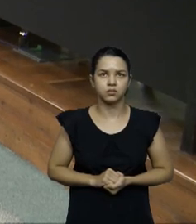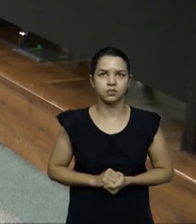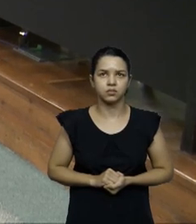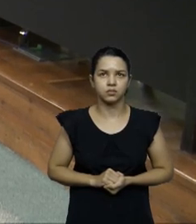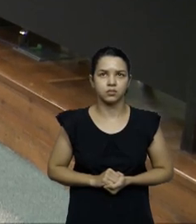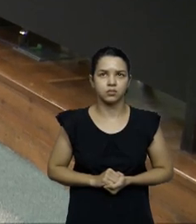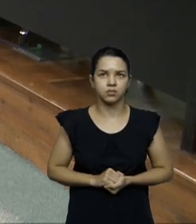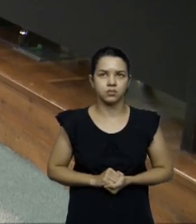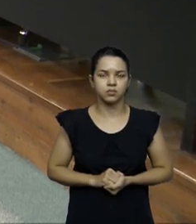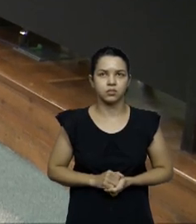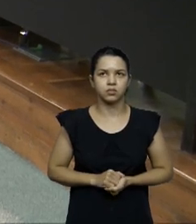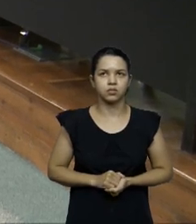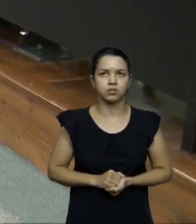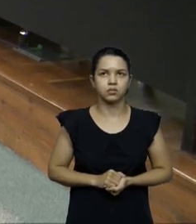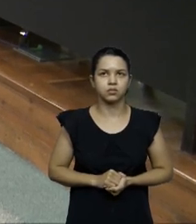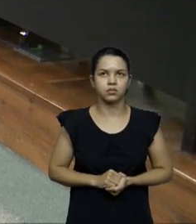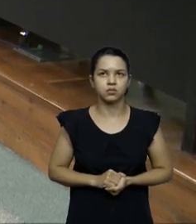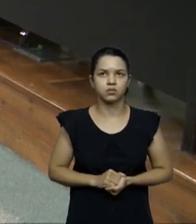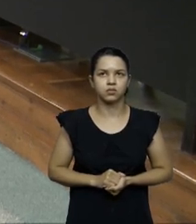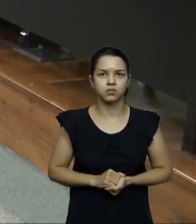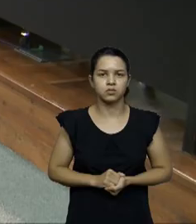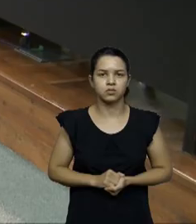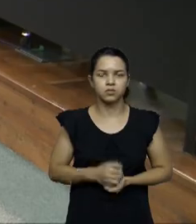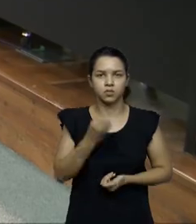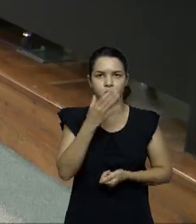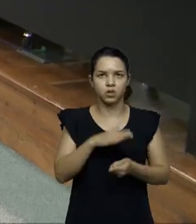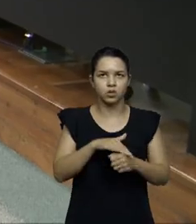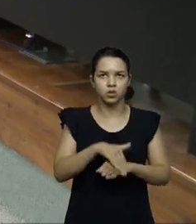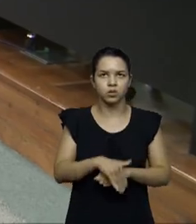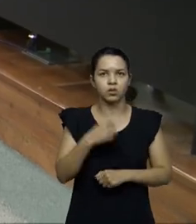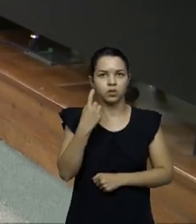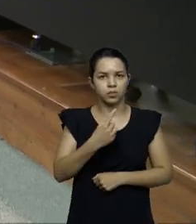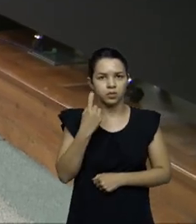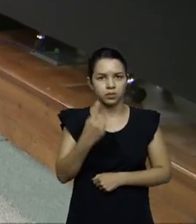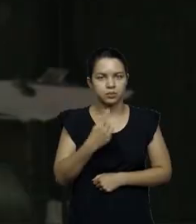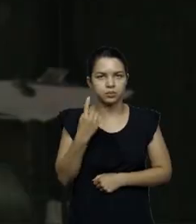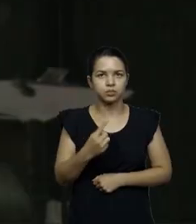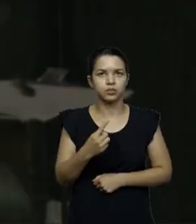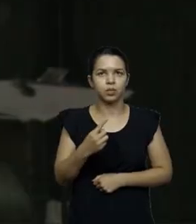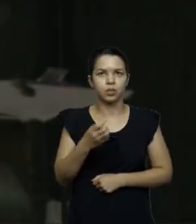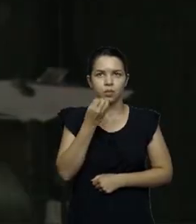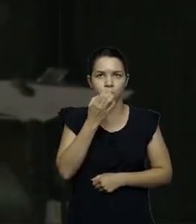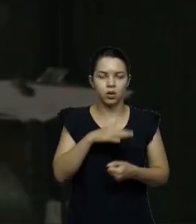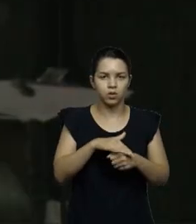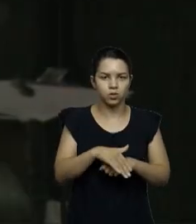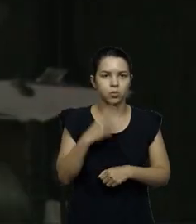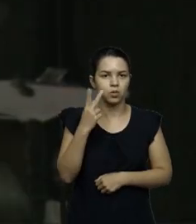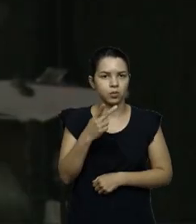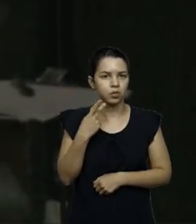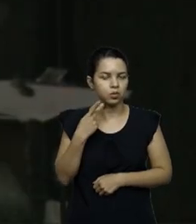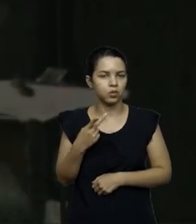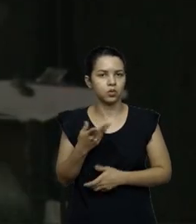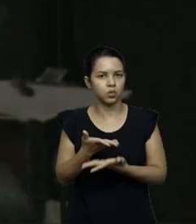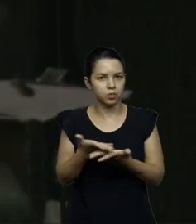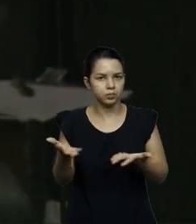Oi boa noite a todos boa noite Deputado Boa noite promotor ver é boa noite eu curto o que a gente tem que